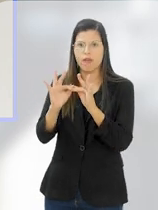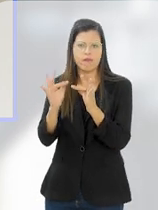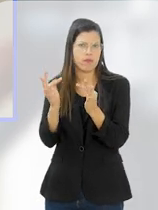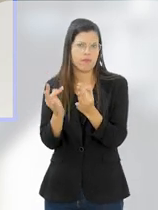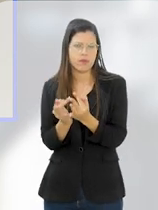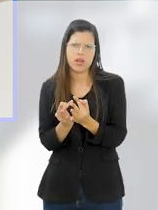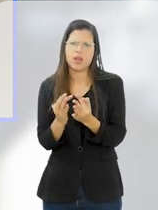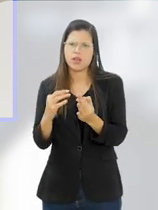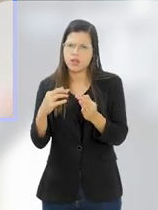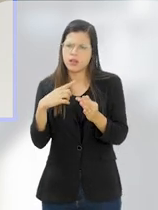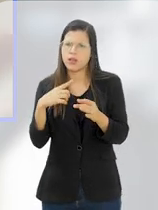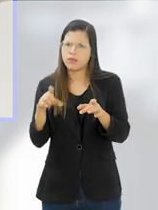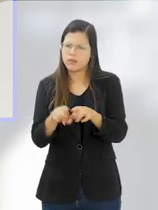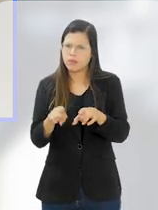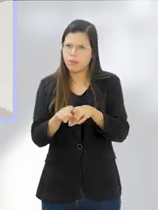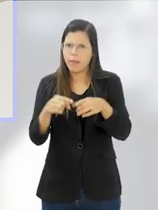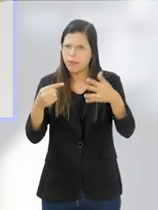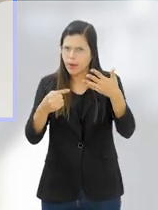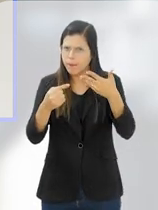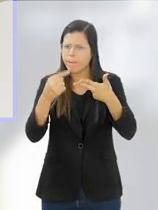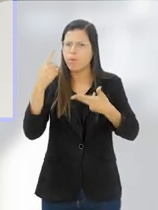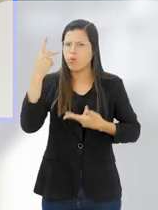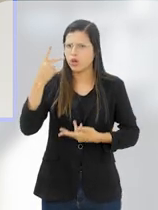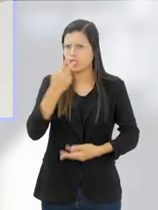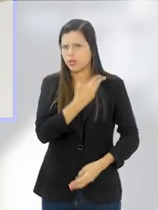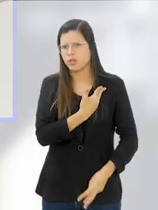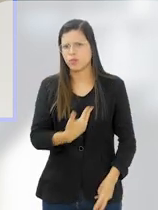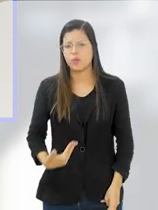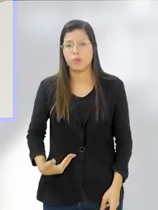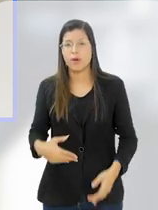toda uma outra série de políticas públicas que precisam ser